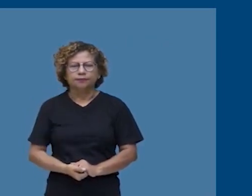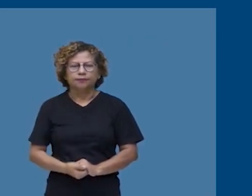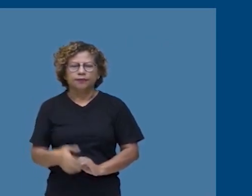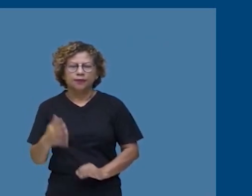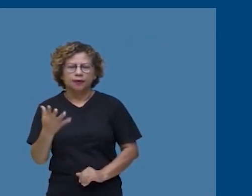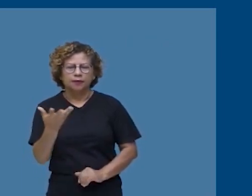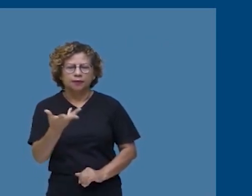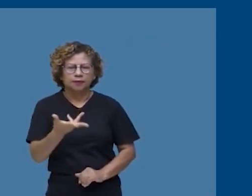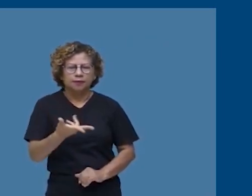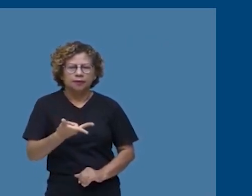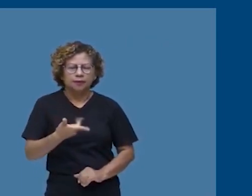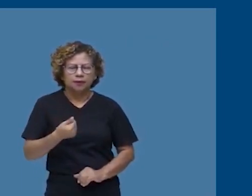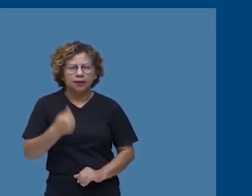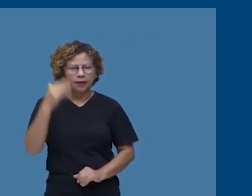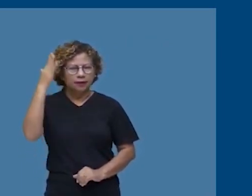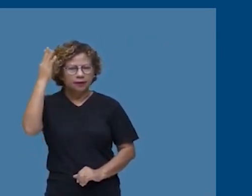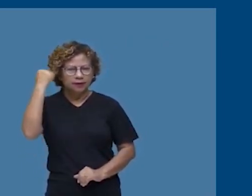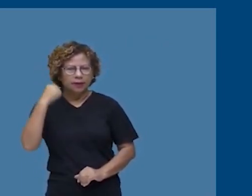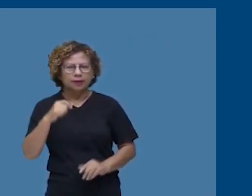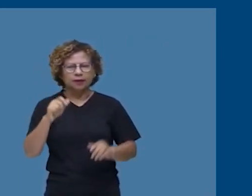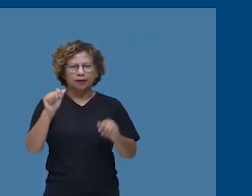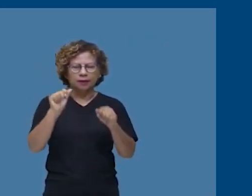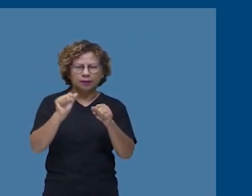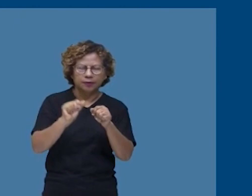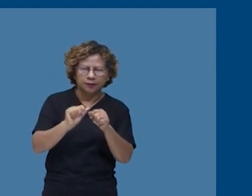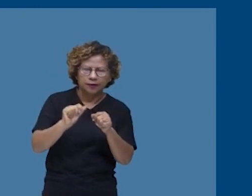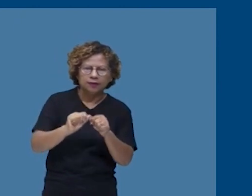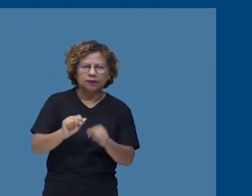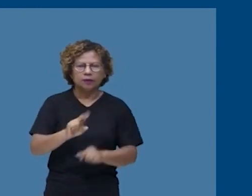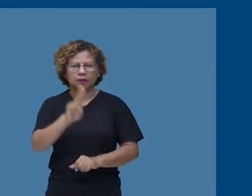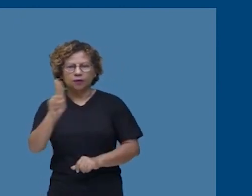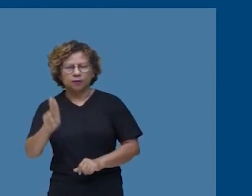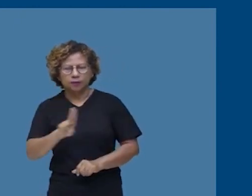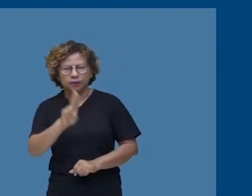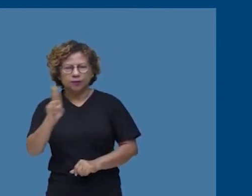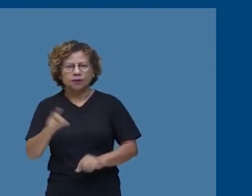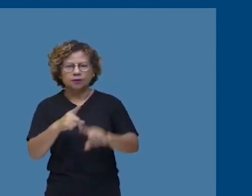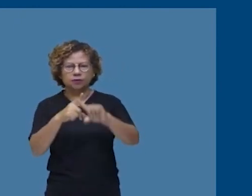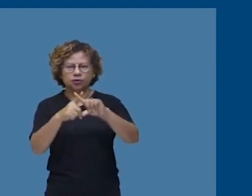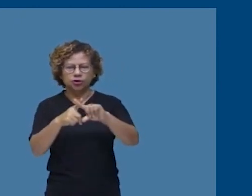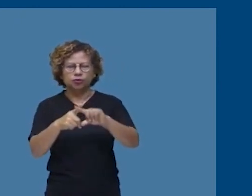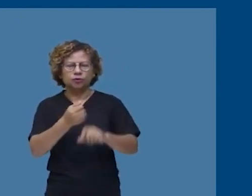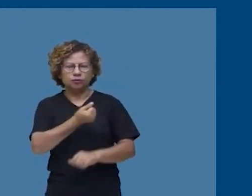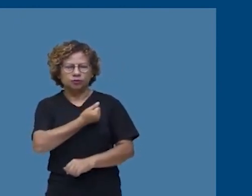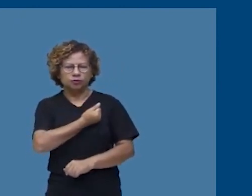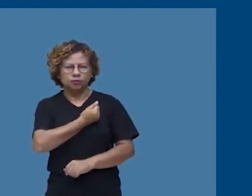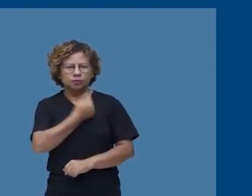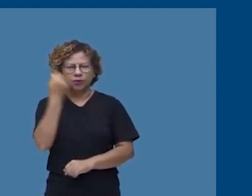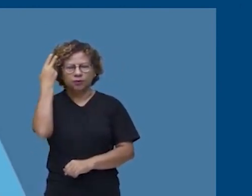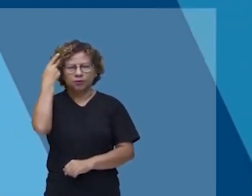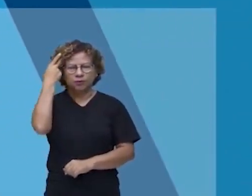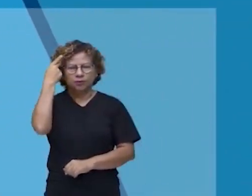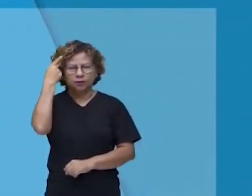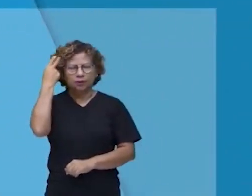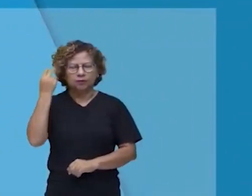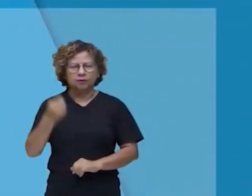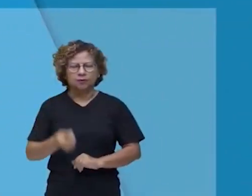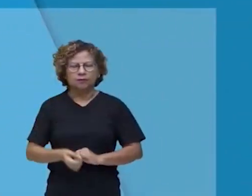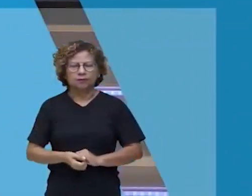Habilidade. Resolver problemas utilizando o algoritmo da multiplicação de números naturais.